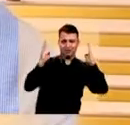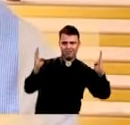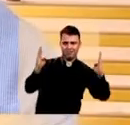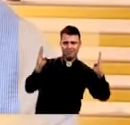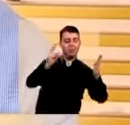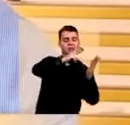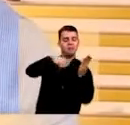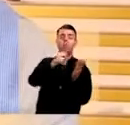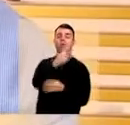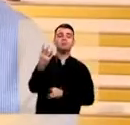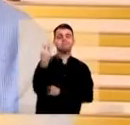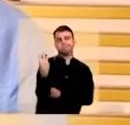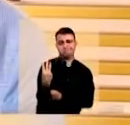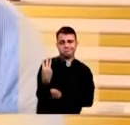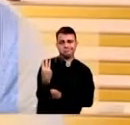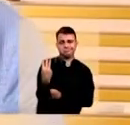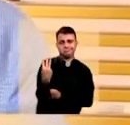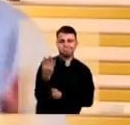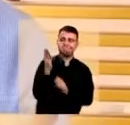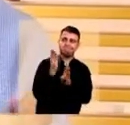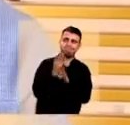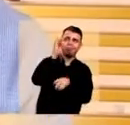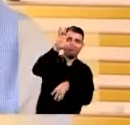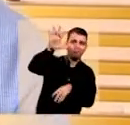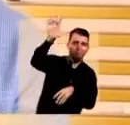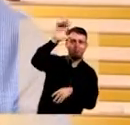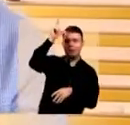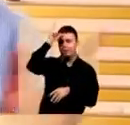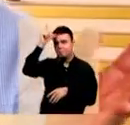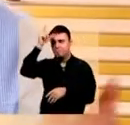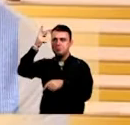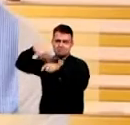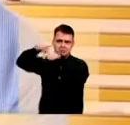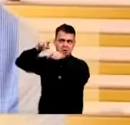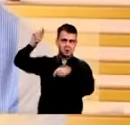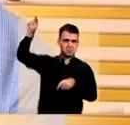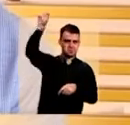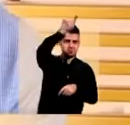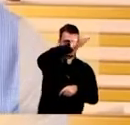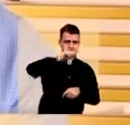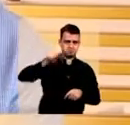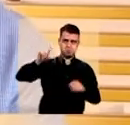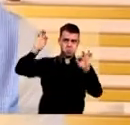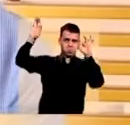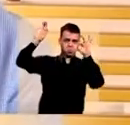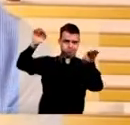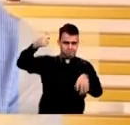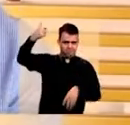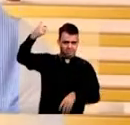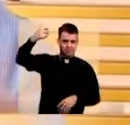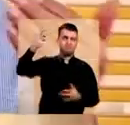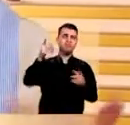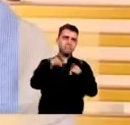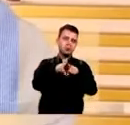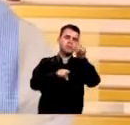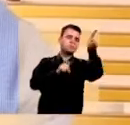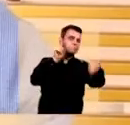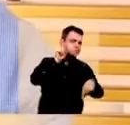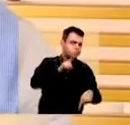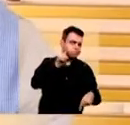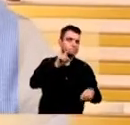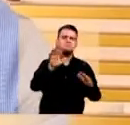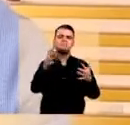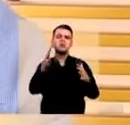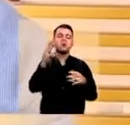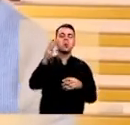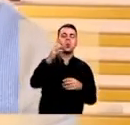ano. Certo. Enquanto que na Europa, na Alemanha, nos países do chamado primeiro mundo e nos Estados Unidos,